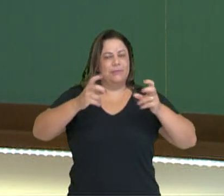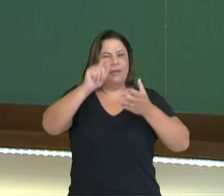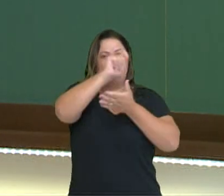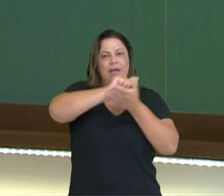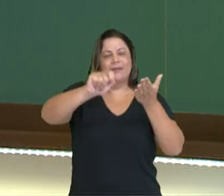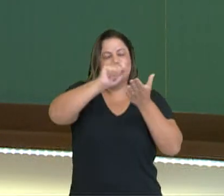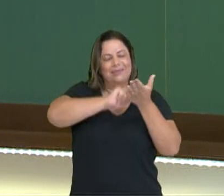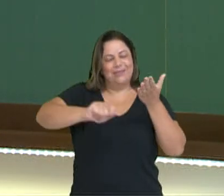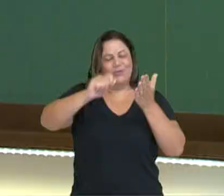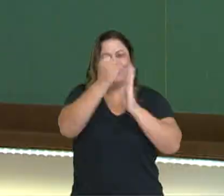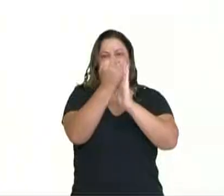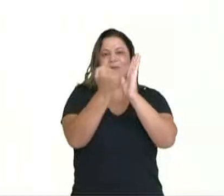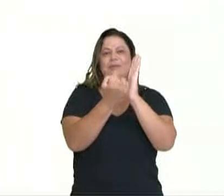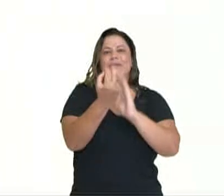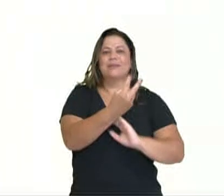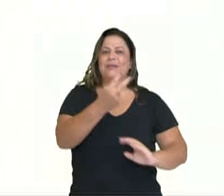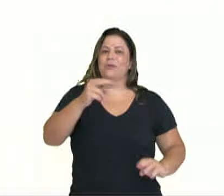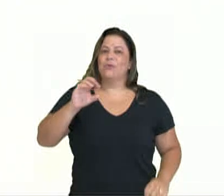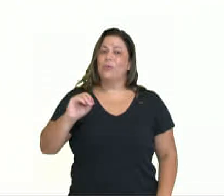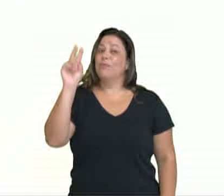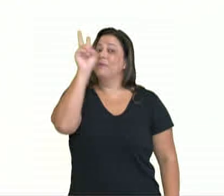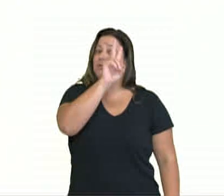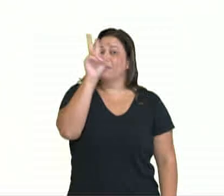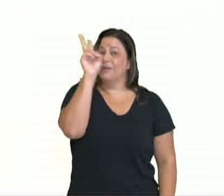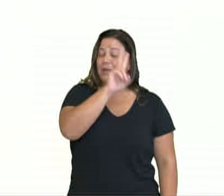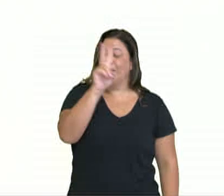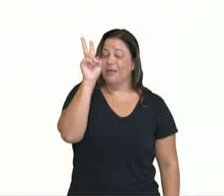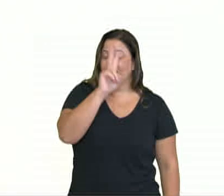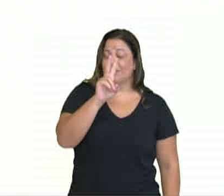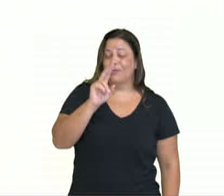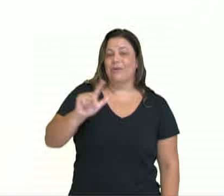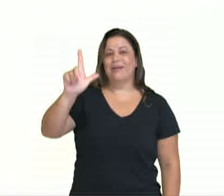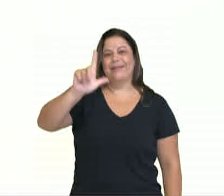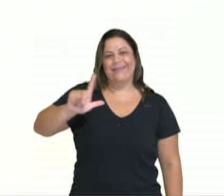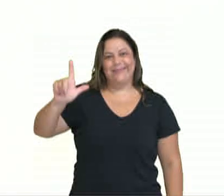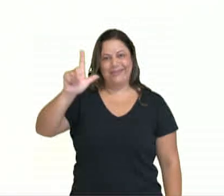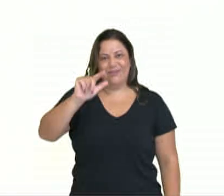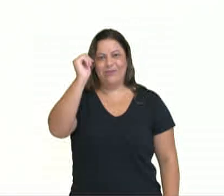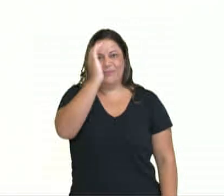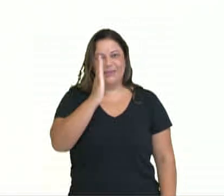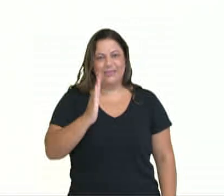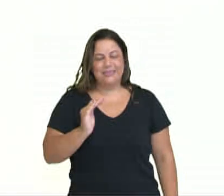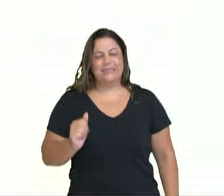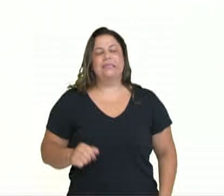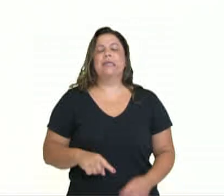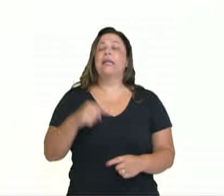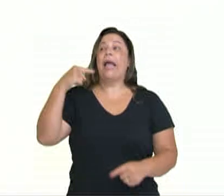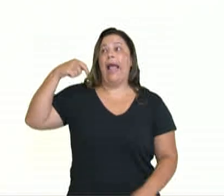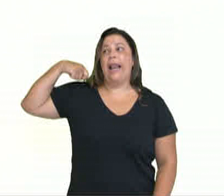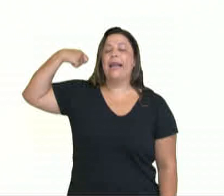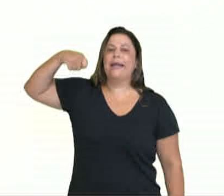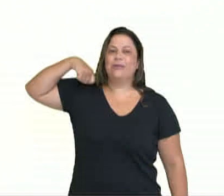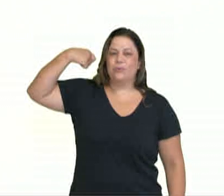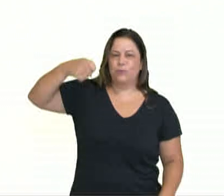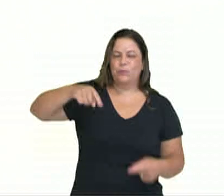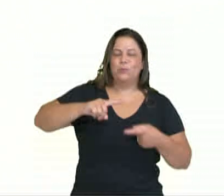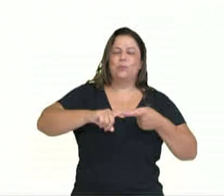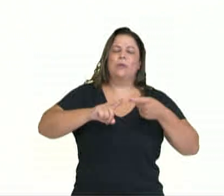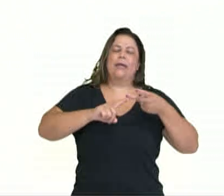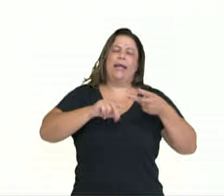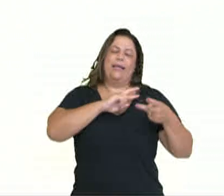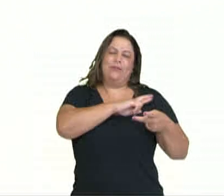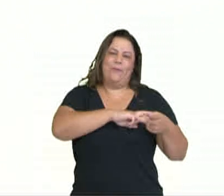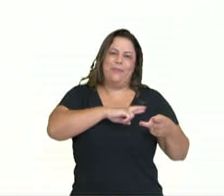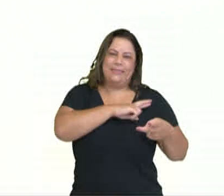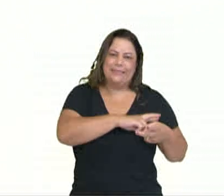século XX e da história da literatura brasileira. A Lígia é advogada, romancista, contista e